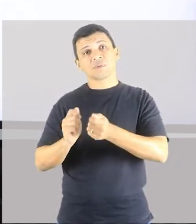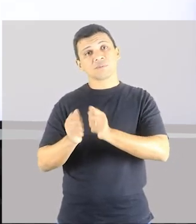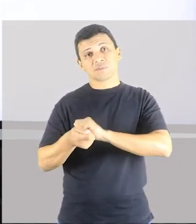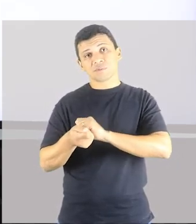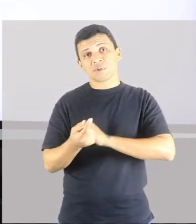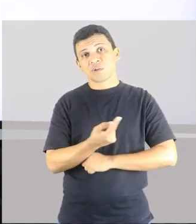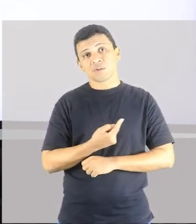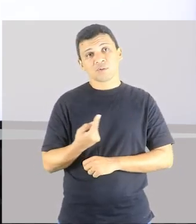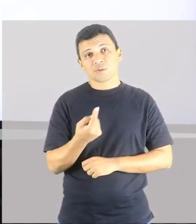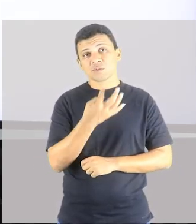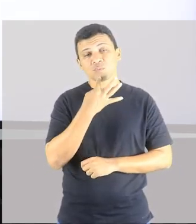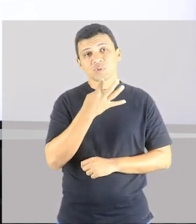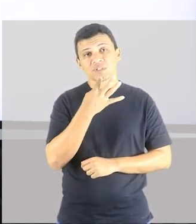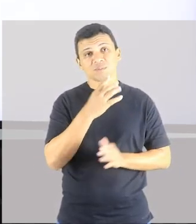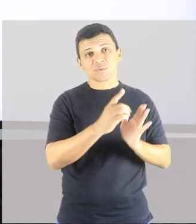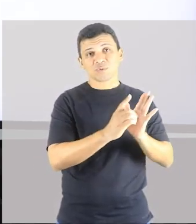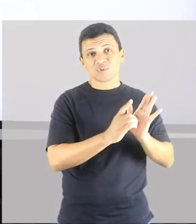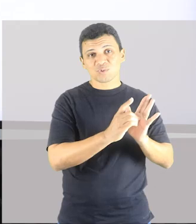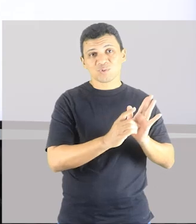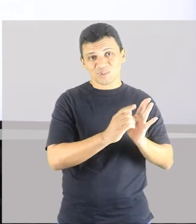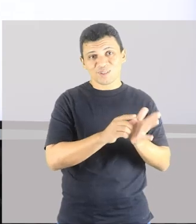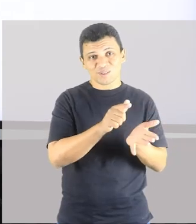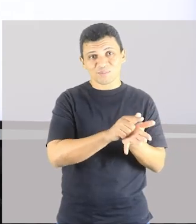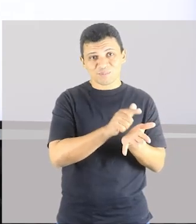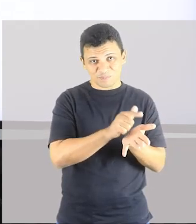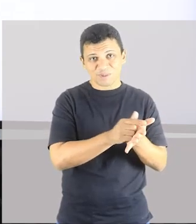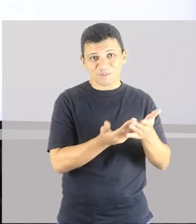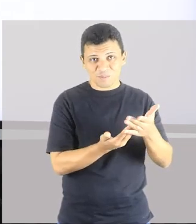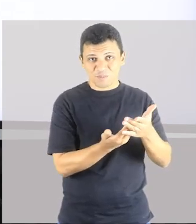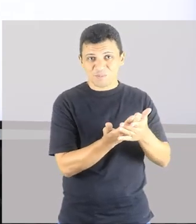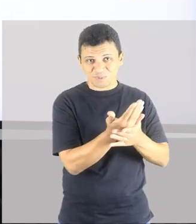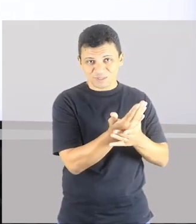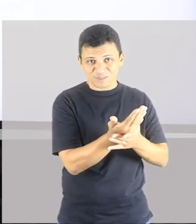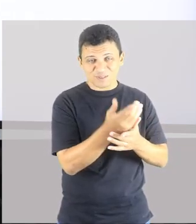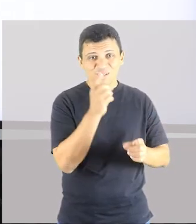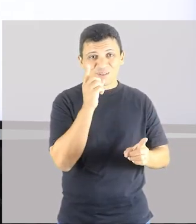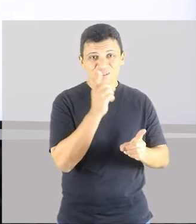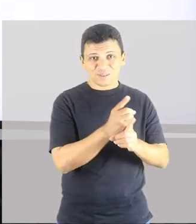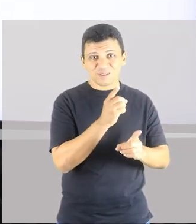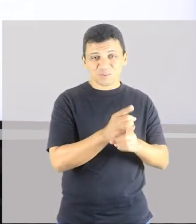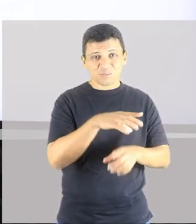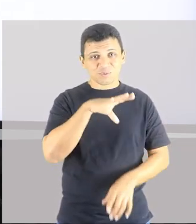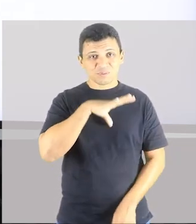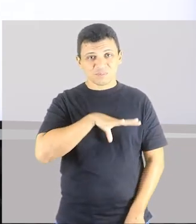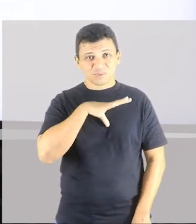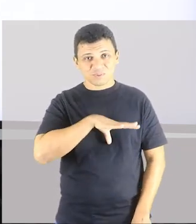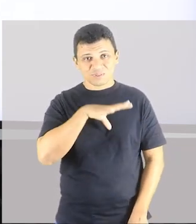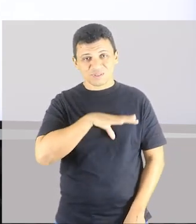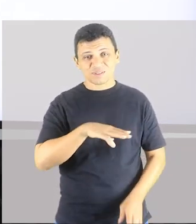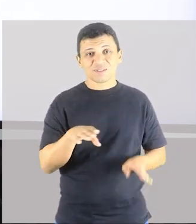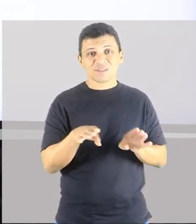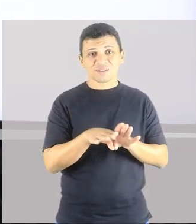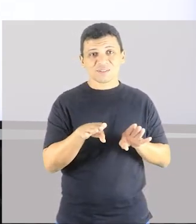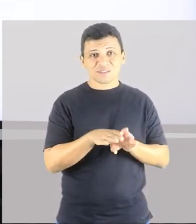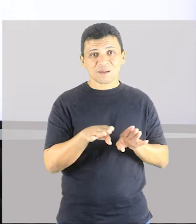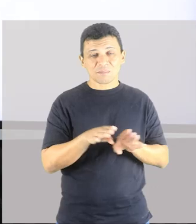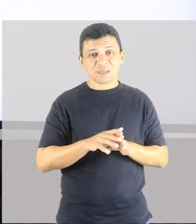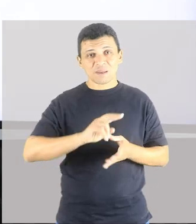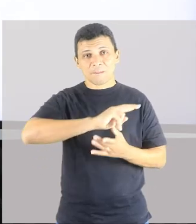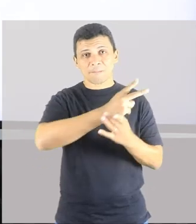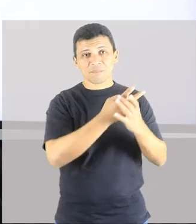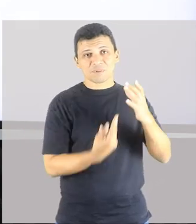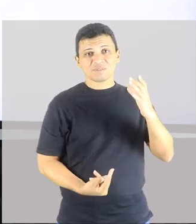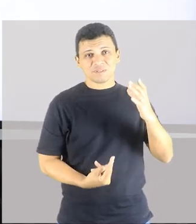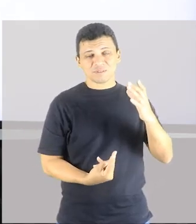nós conhecemos do dicionário físico, aquele dicionário impresso que a gente encontra tanto em língua portuguesa quanto os dicionários bilíngues, para